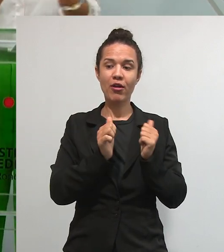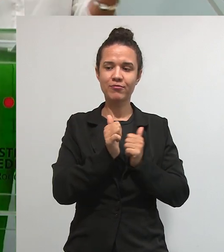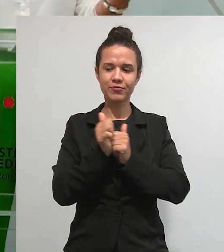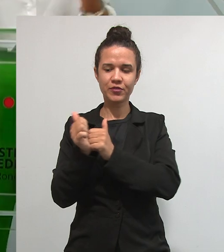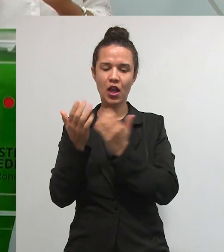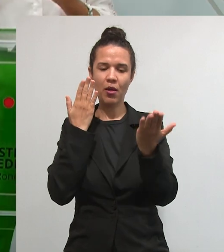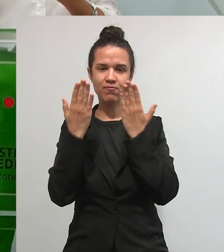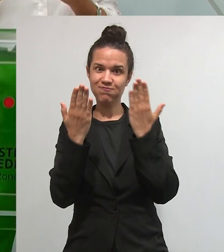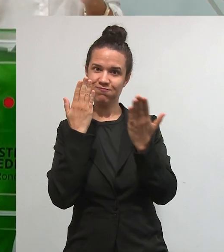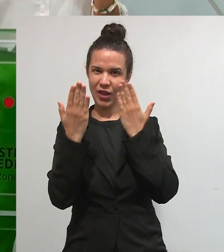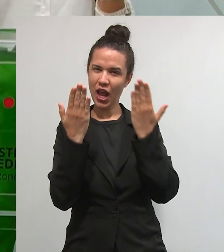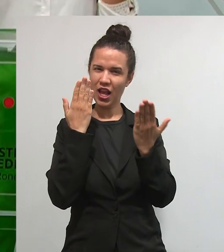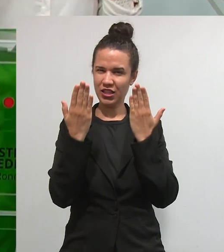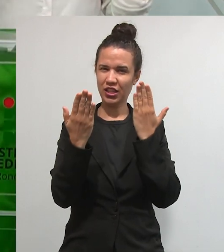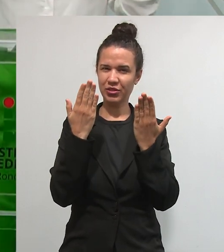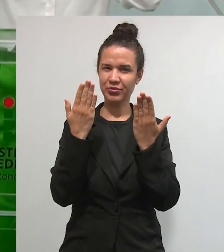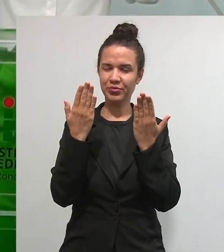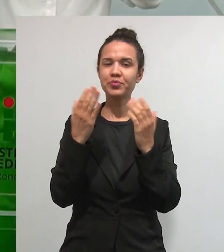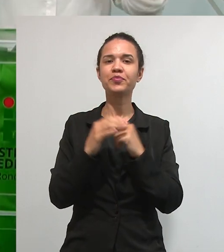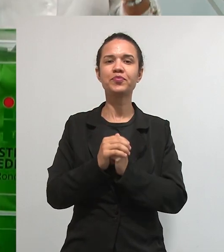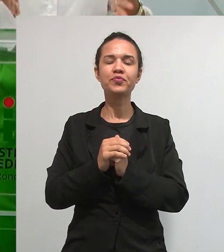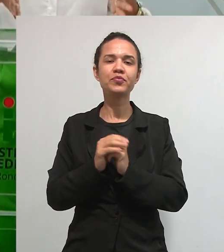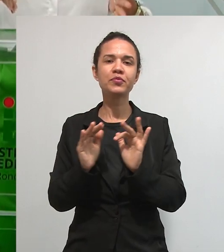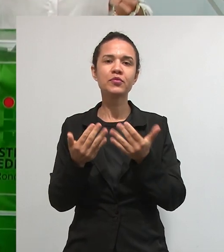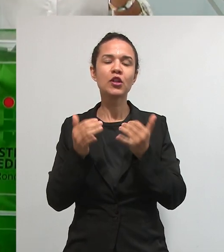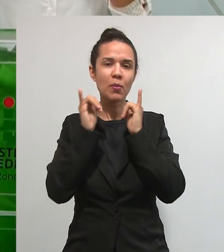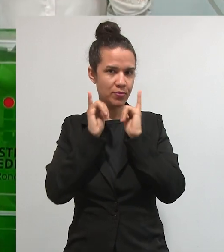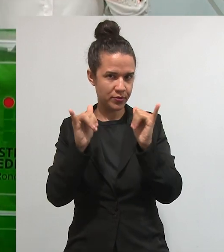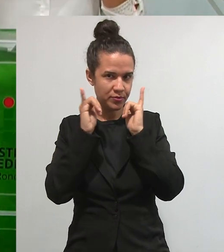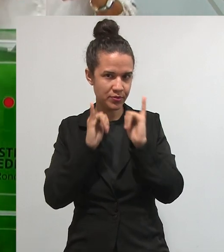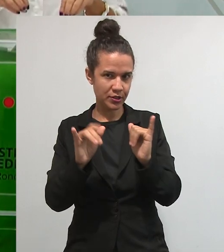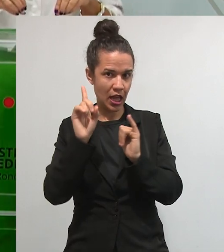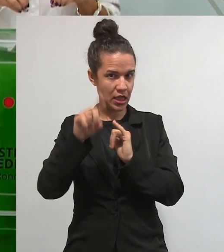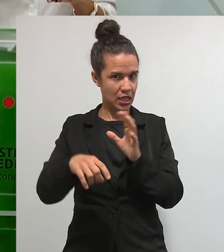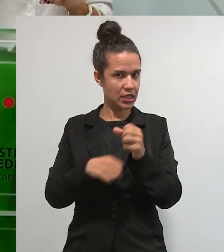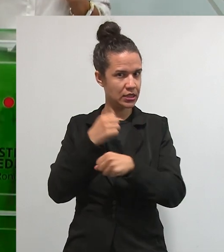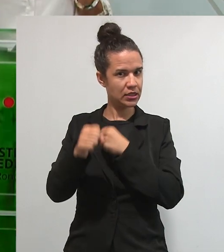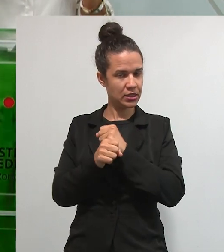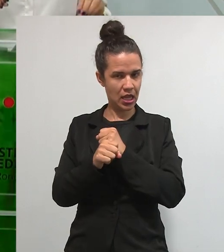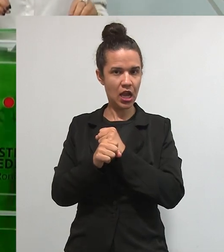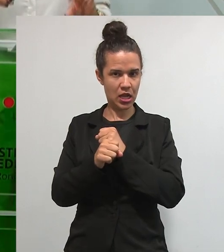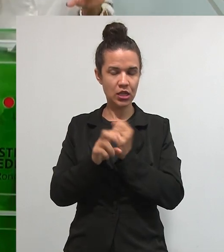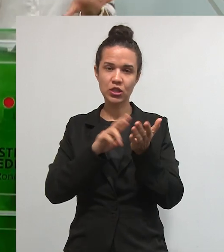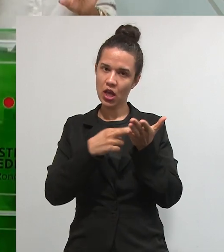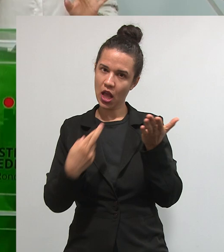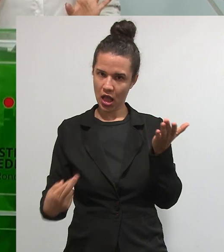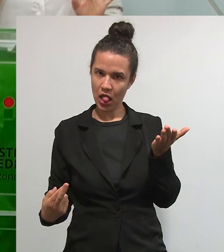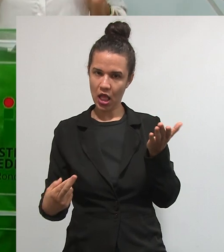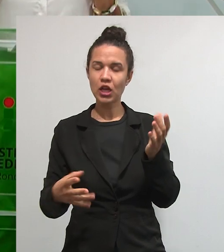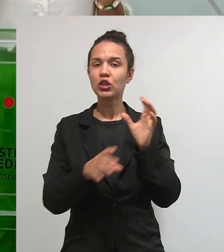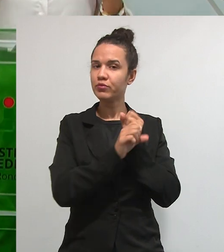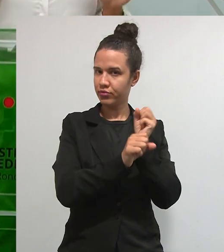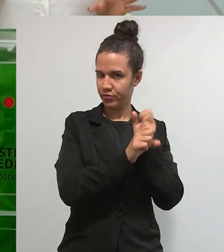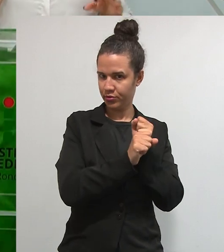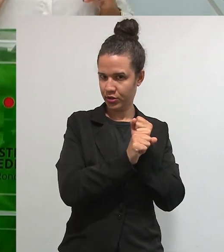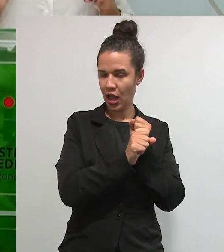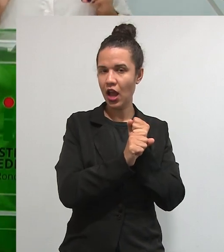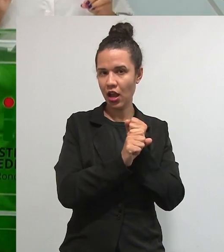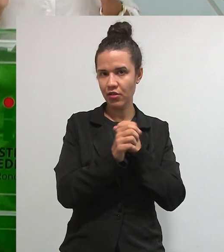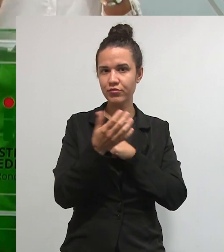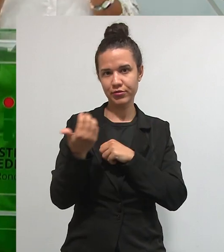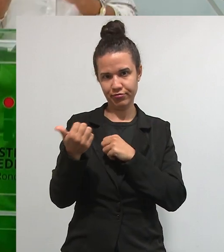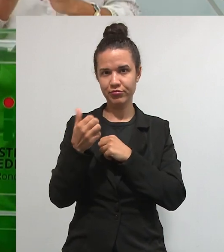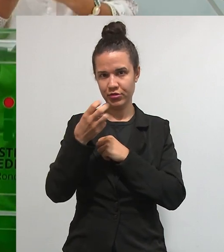uma comparação. Então, vai ser divulgada a deste ano, o relatório contábil, lá 31 de dezembro, por